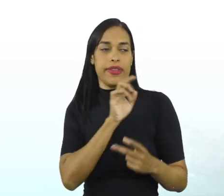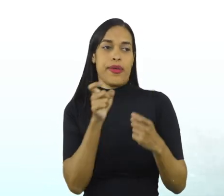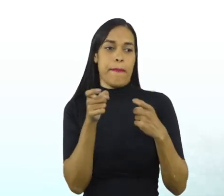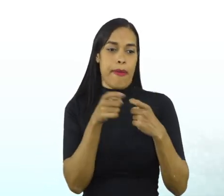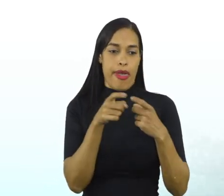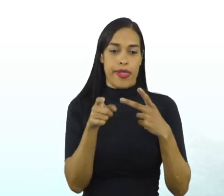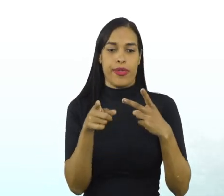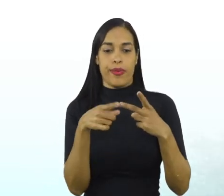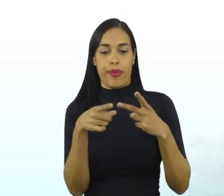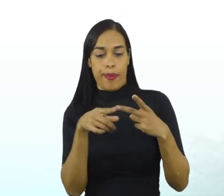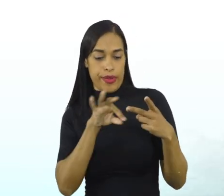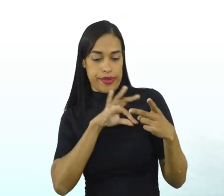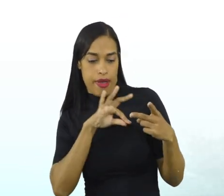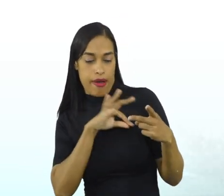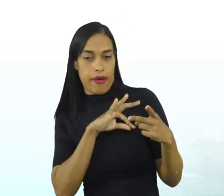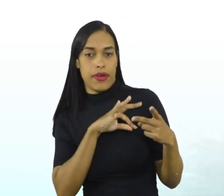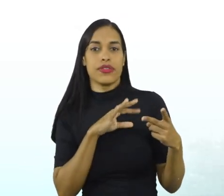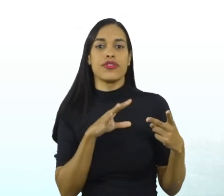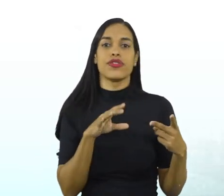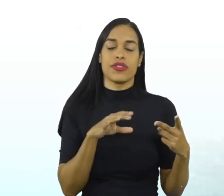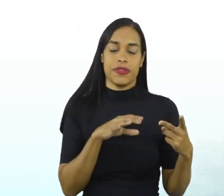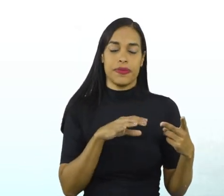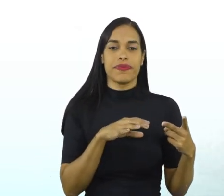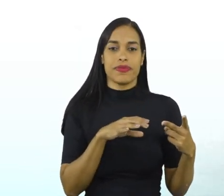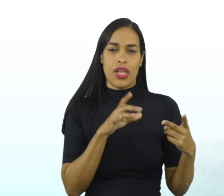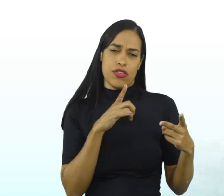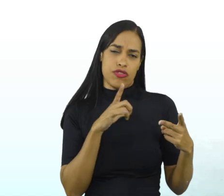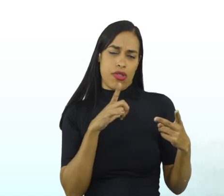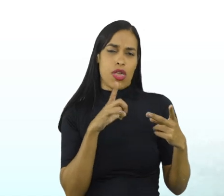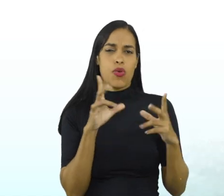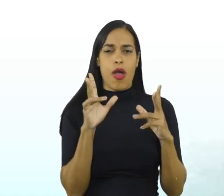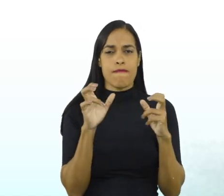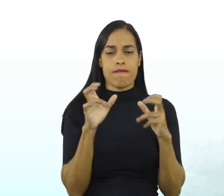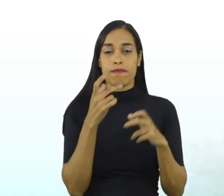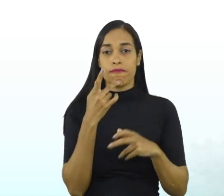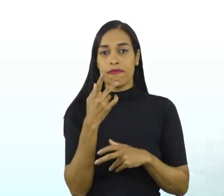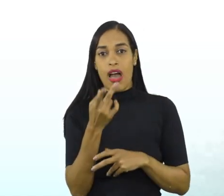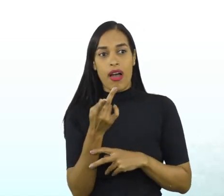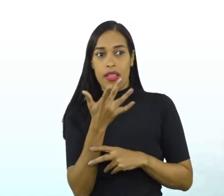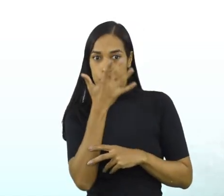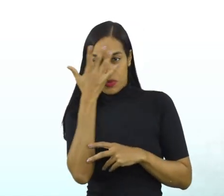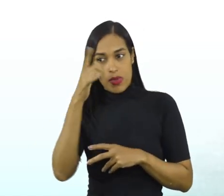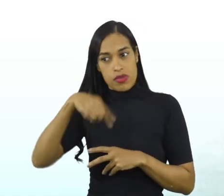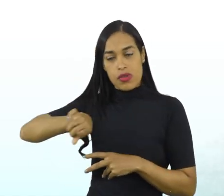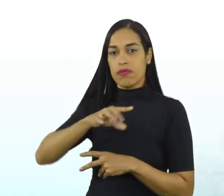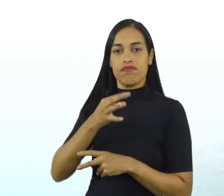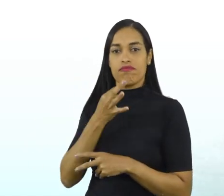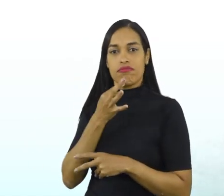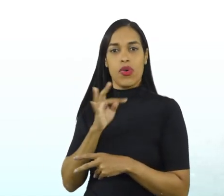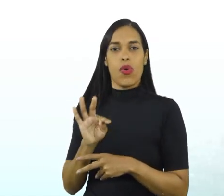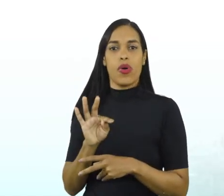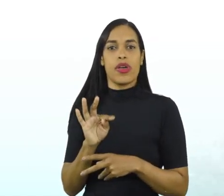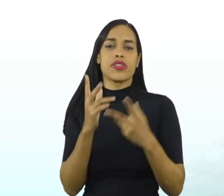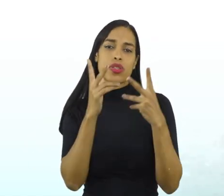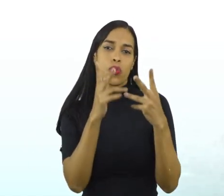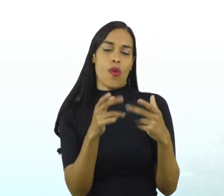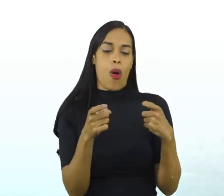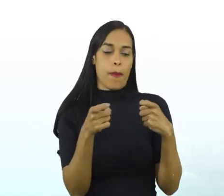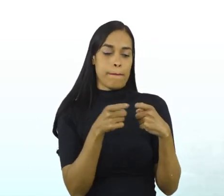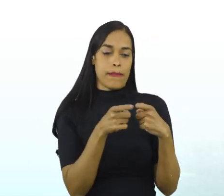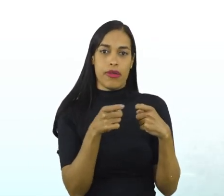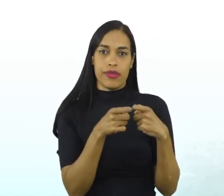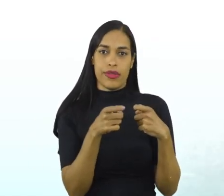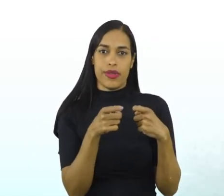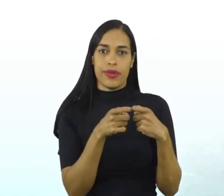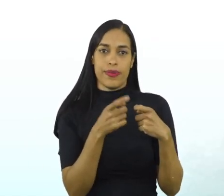médicos, policiais. Então, os policiais, eles têm um modo de falar que algumas pessoas desconhecem, não é? Como o médico